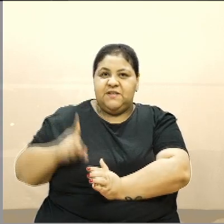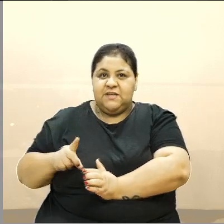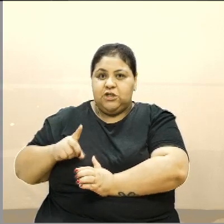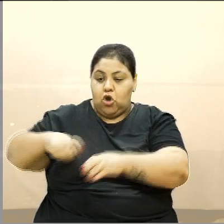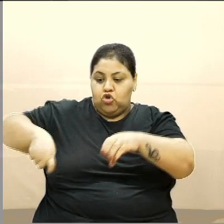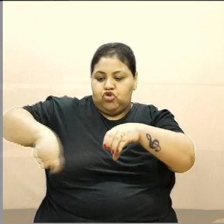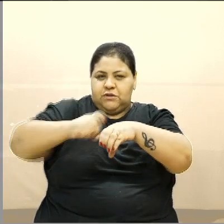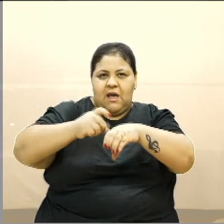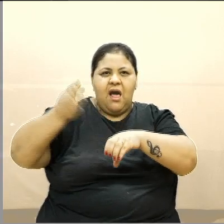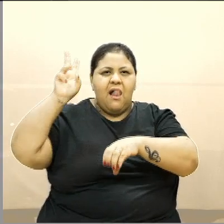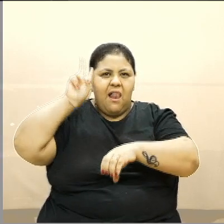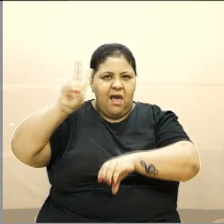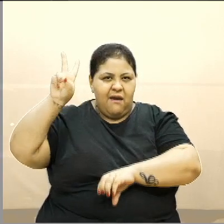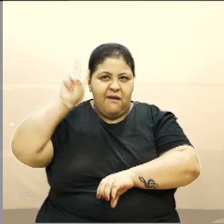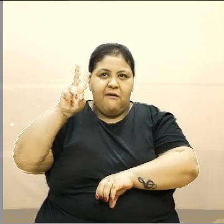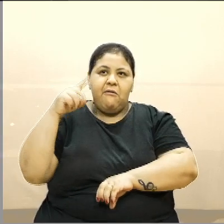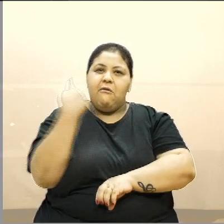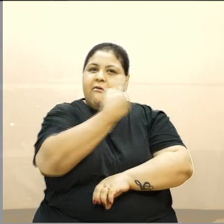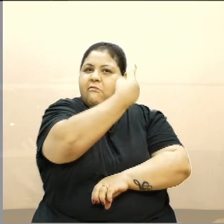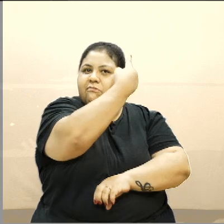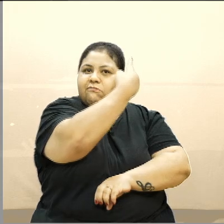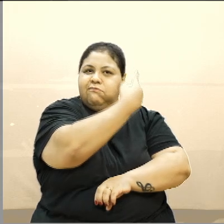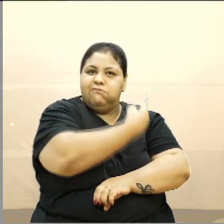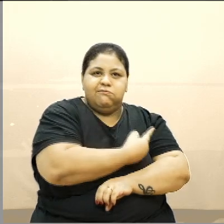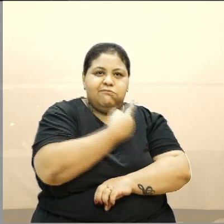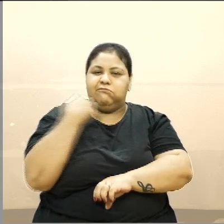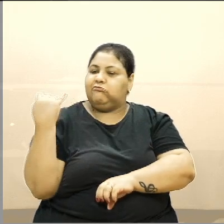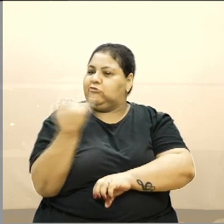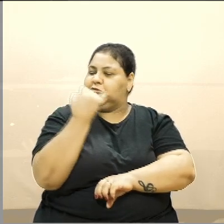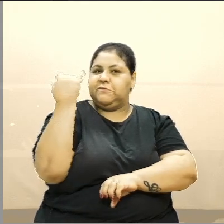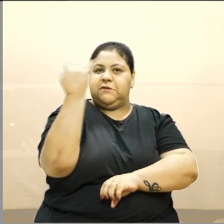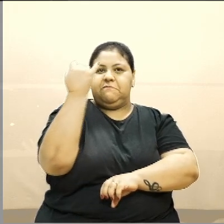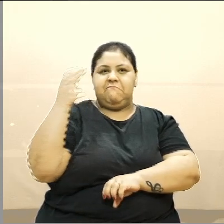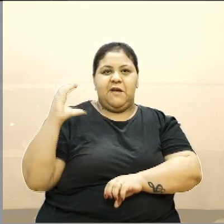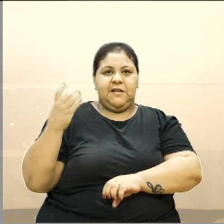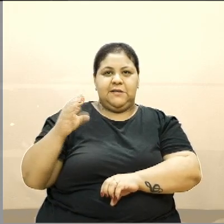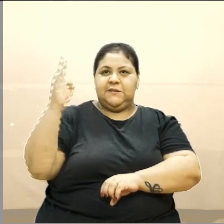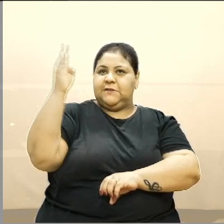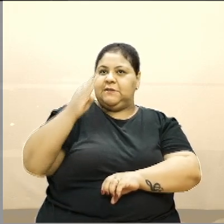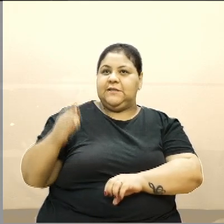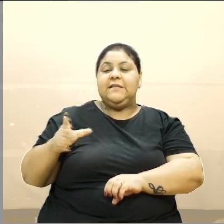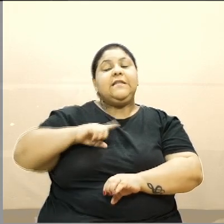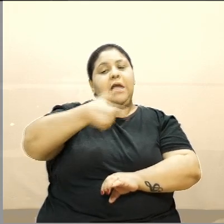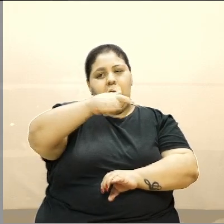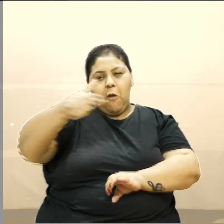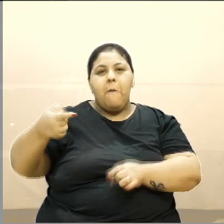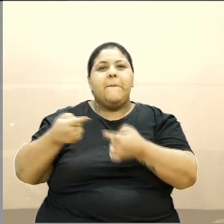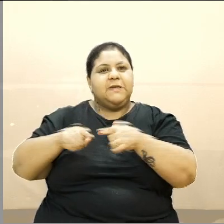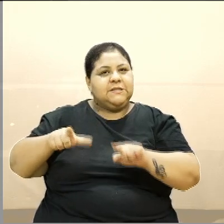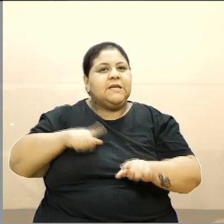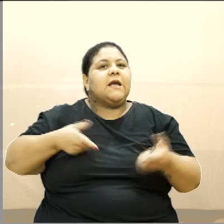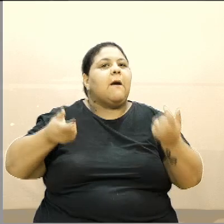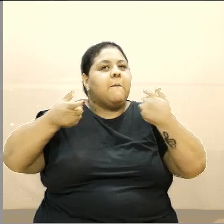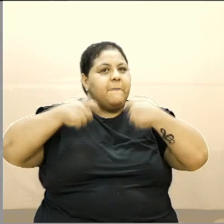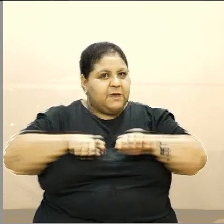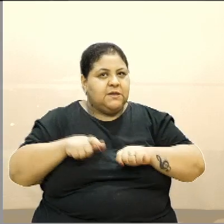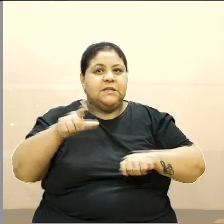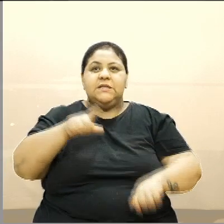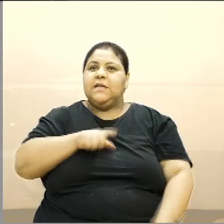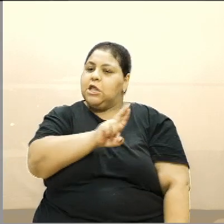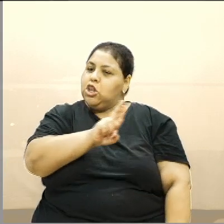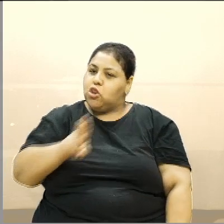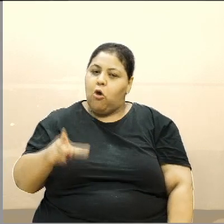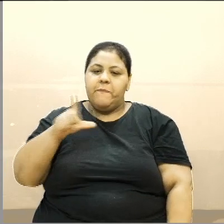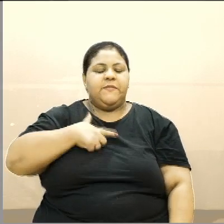da ciência brasileira, faltou muitos outros, existem muitos outros agora, e a gente tem capacidade, a gente tem nomes, a gente